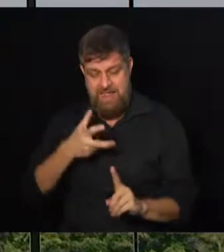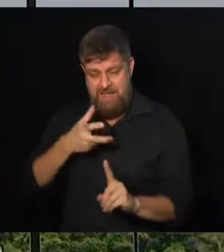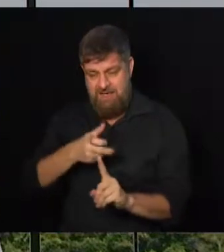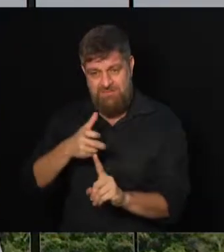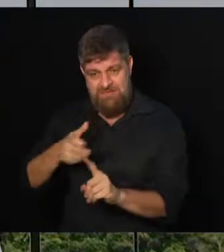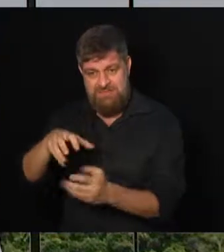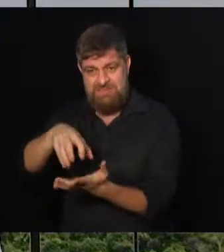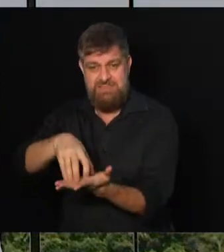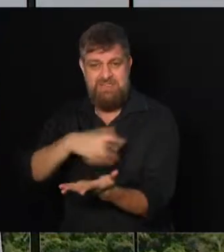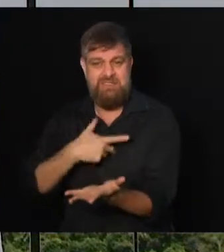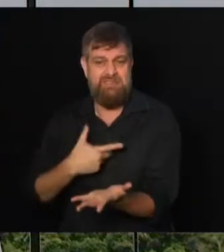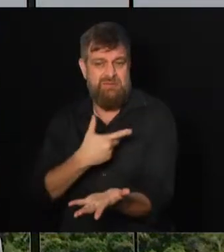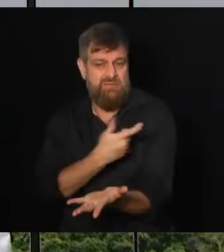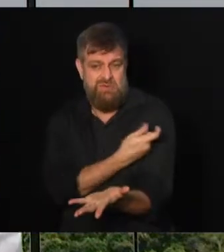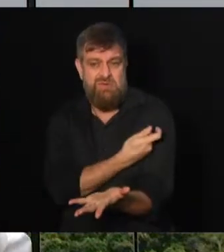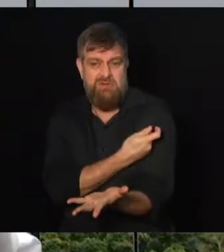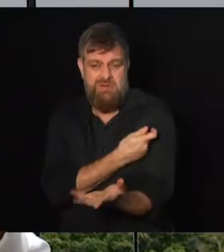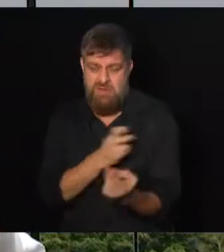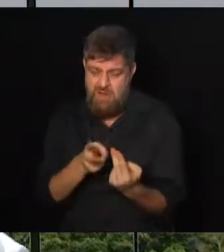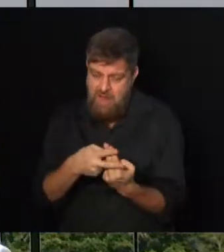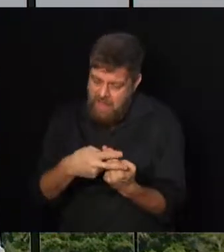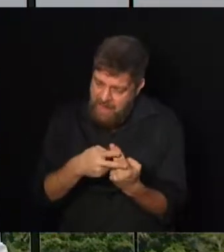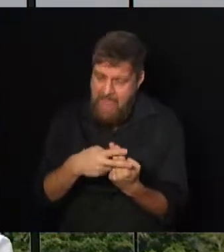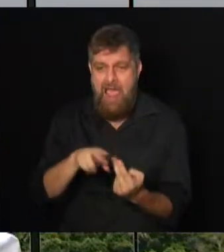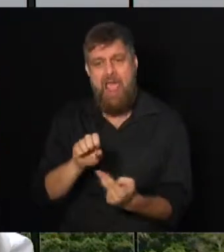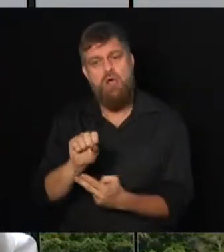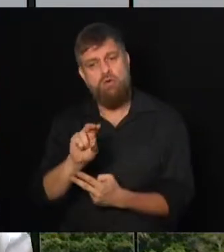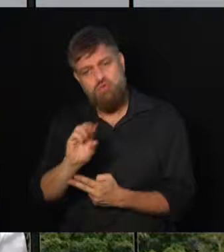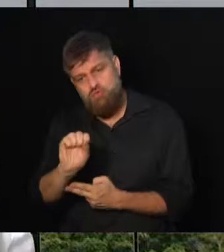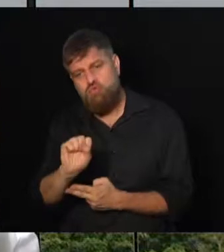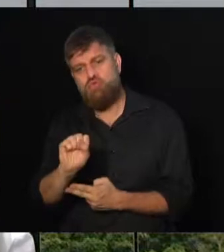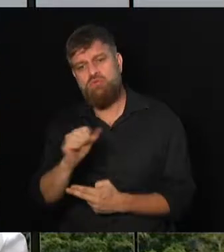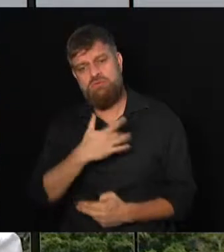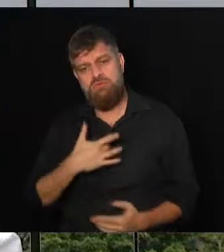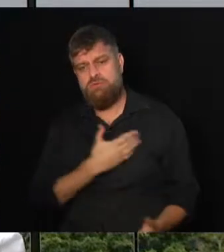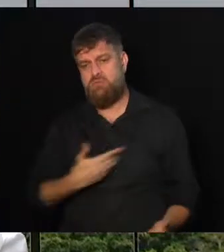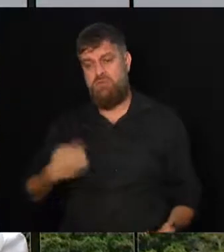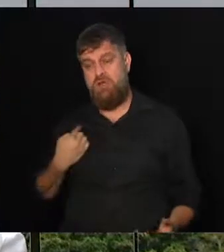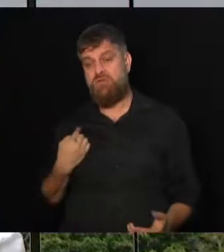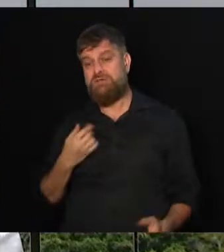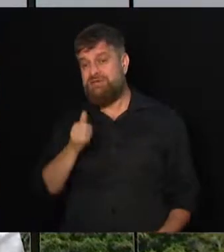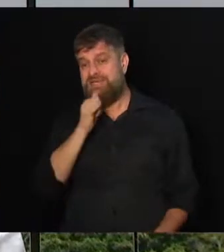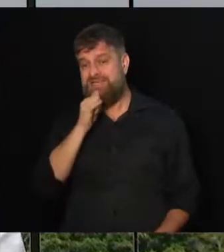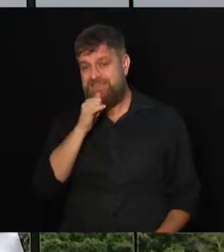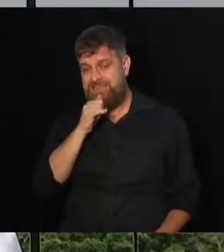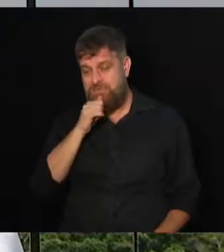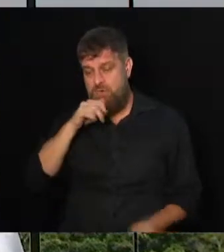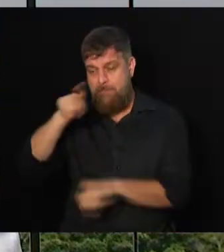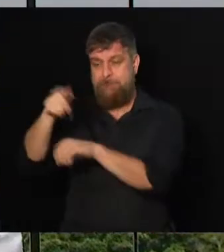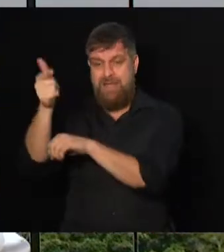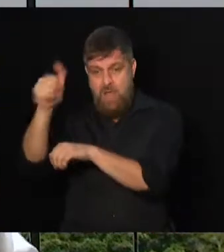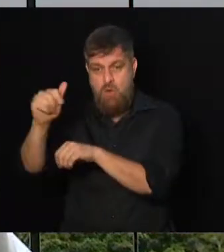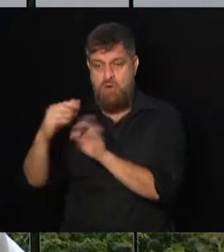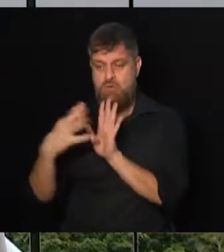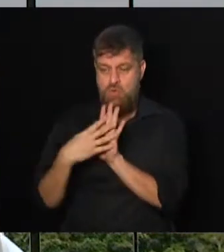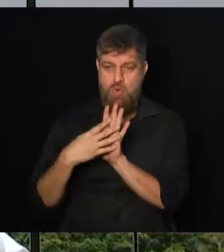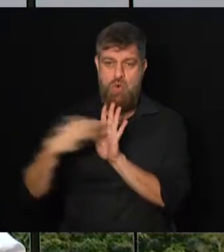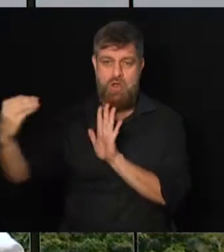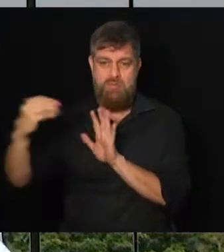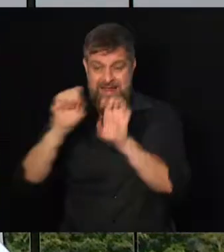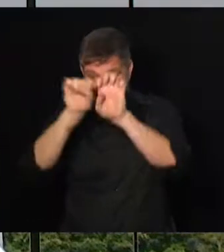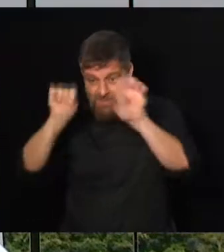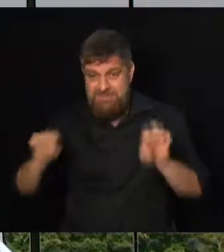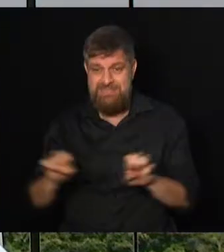no posto, o SUS regula. Então, nós somos exemplos de tudo. Né? É um plano de saúde. O